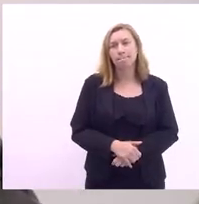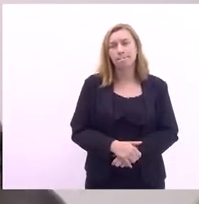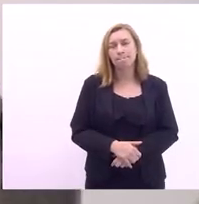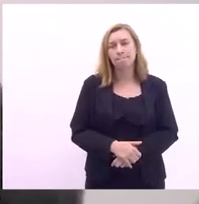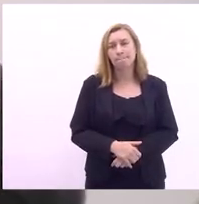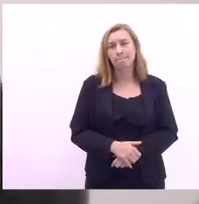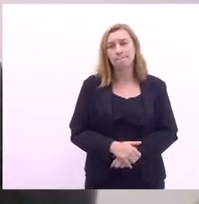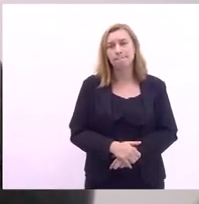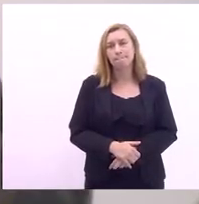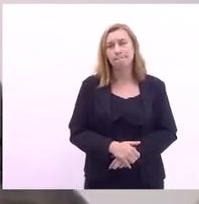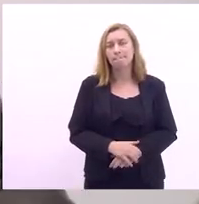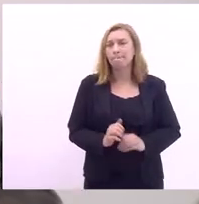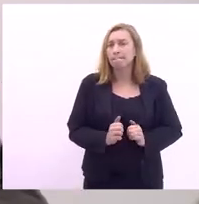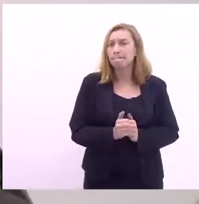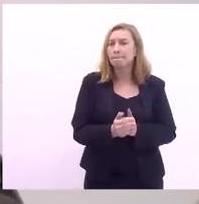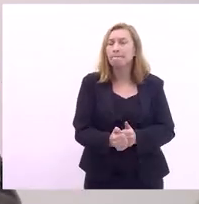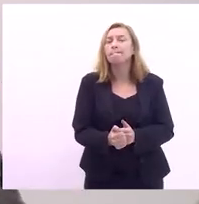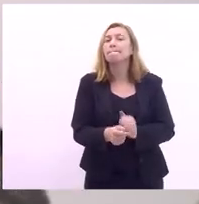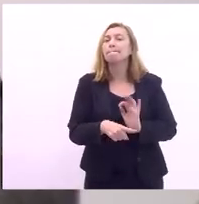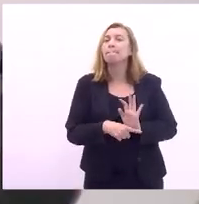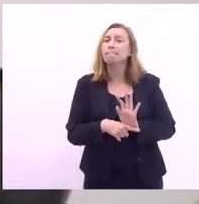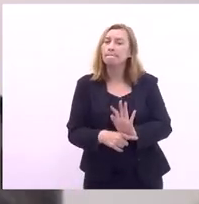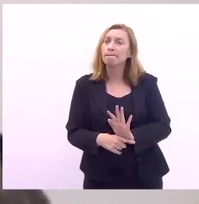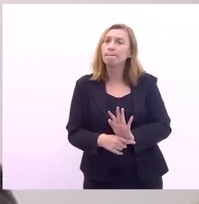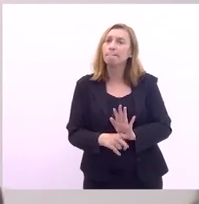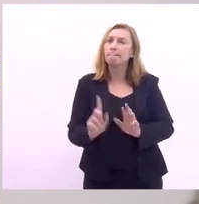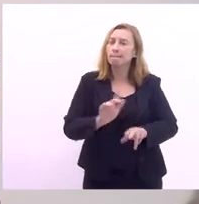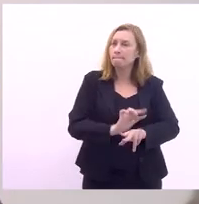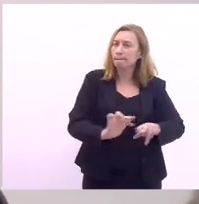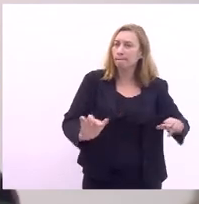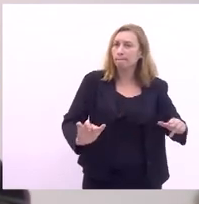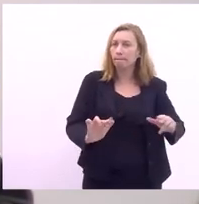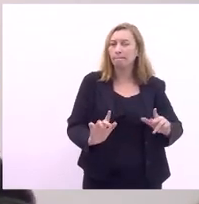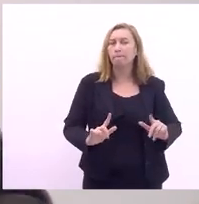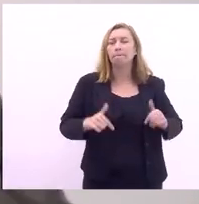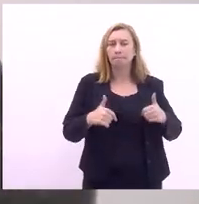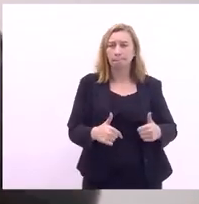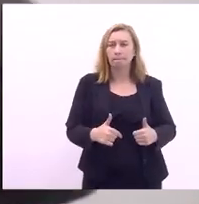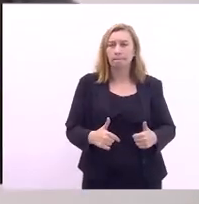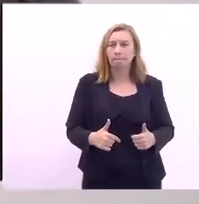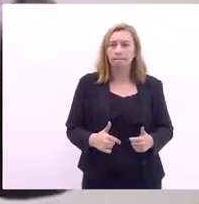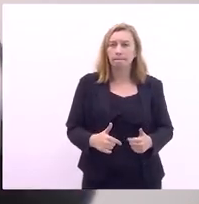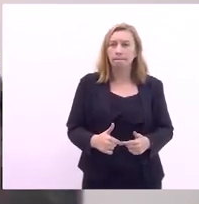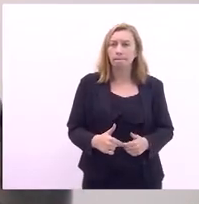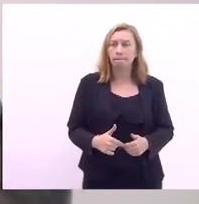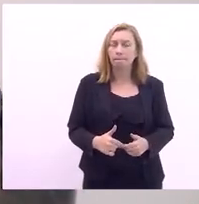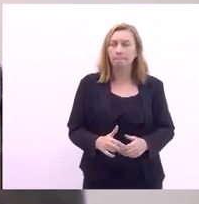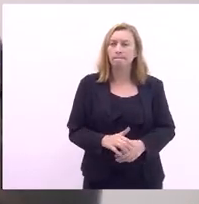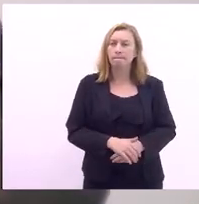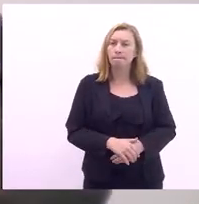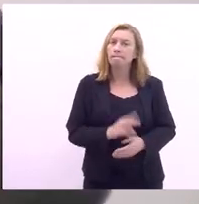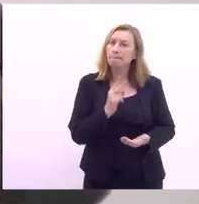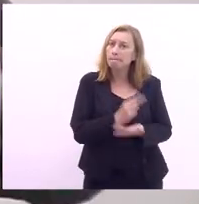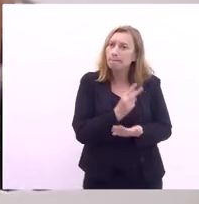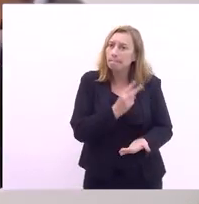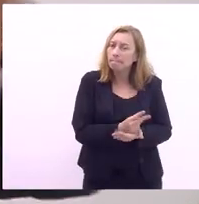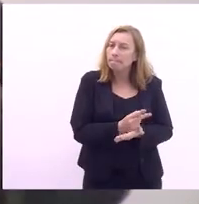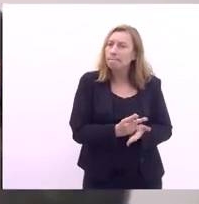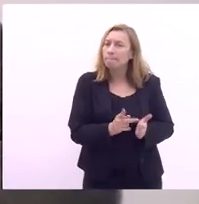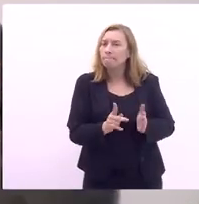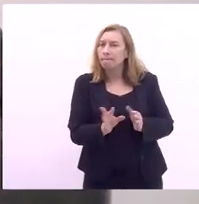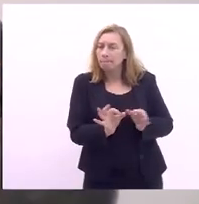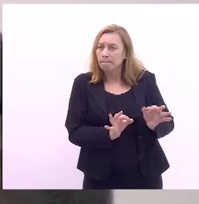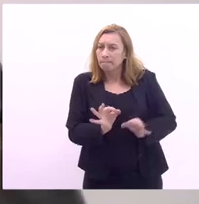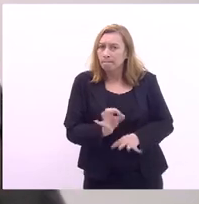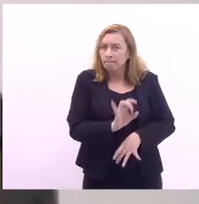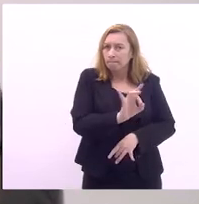pública caminha para contribuir para diversas soluções. Quer dizer, mesmo, né, que o projeto que cada um